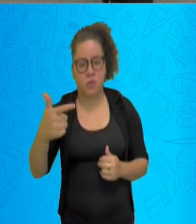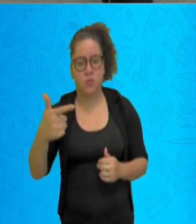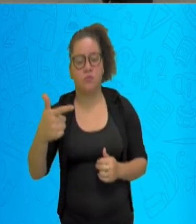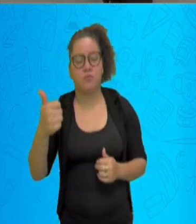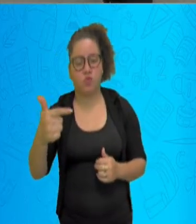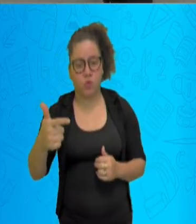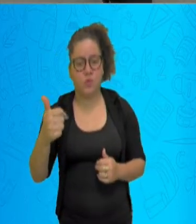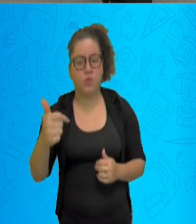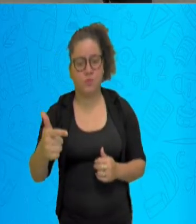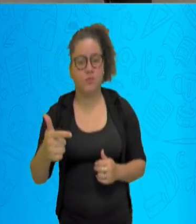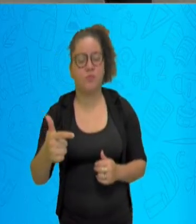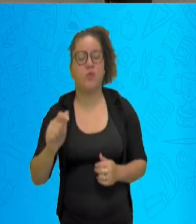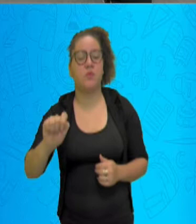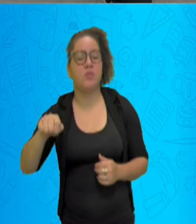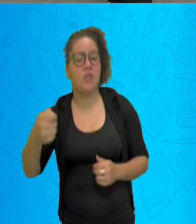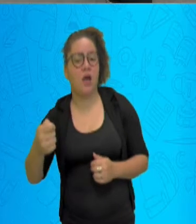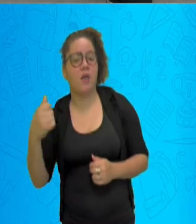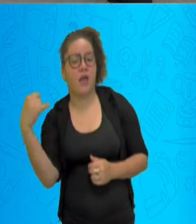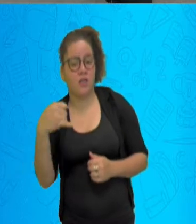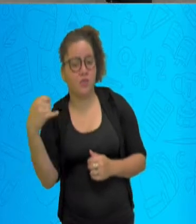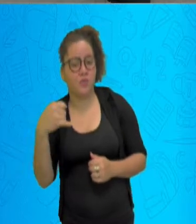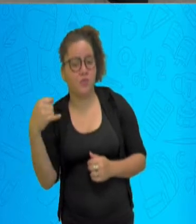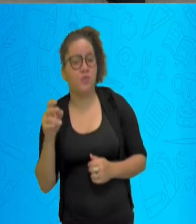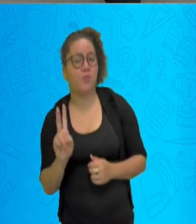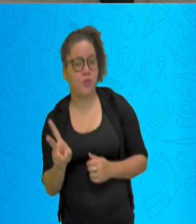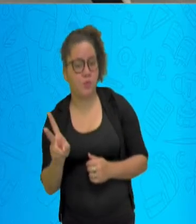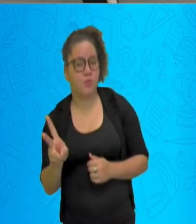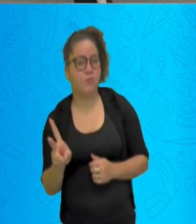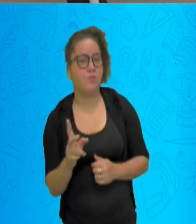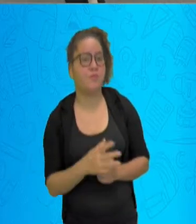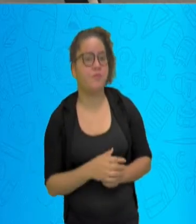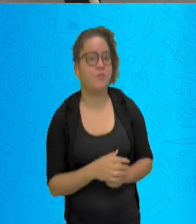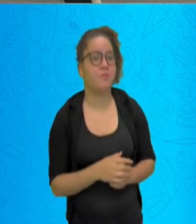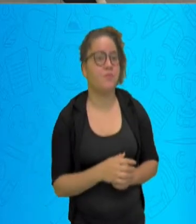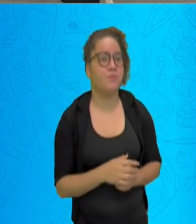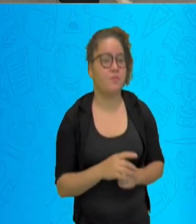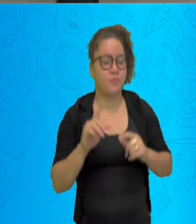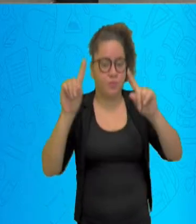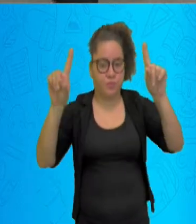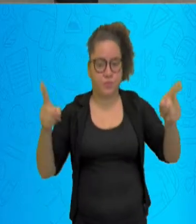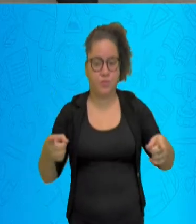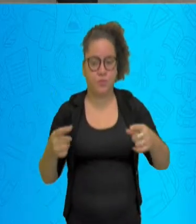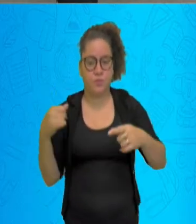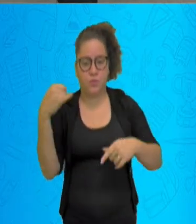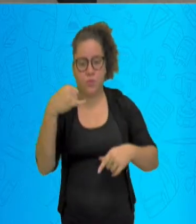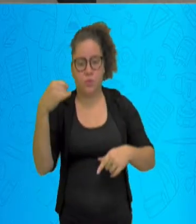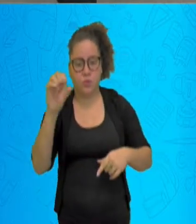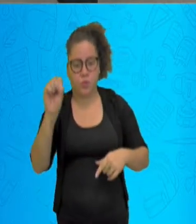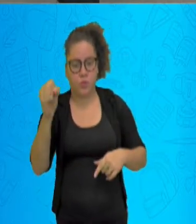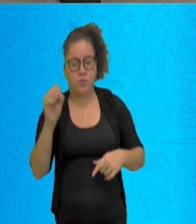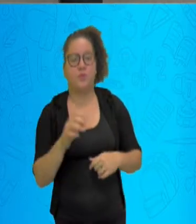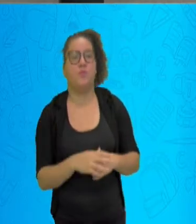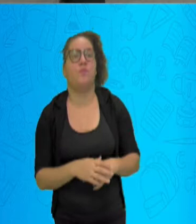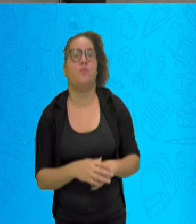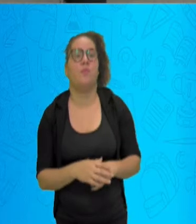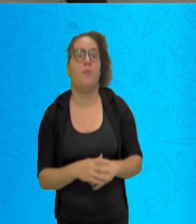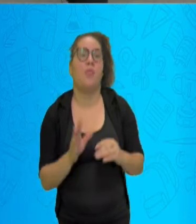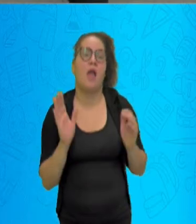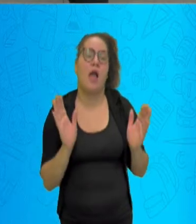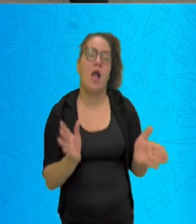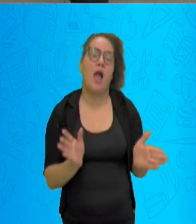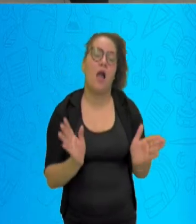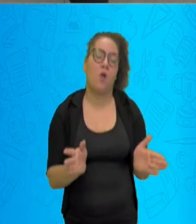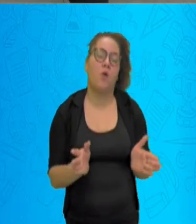sinal do 12 aqui é negativo. Então vai ficar menos 8. Agora eu